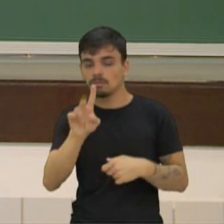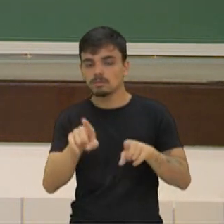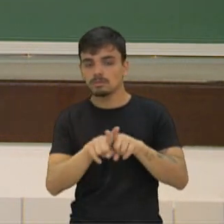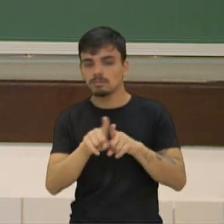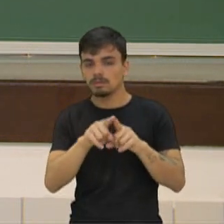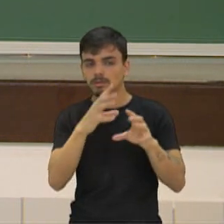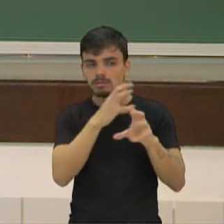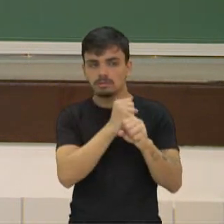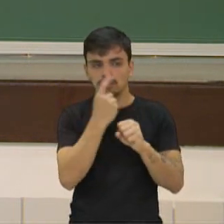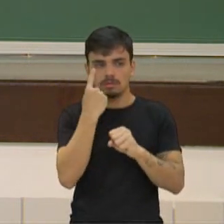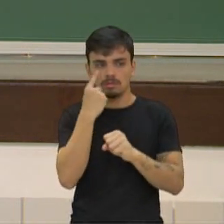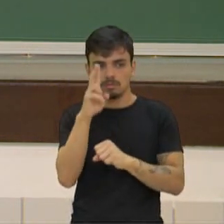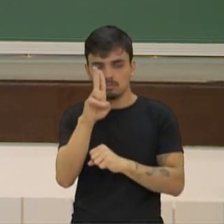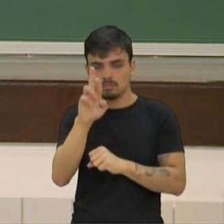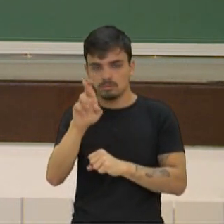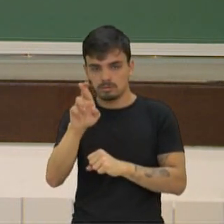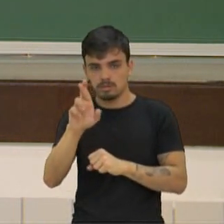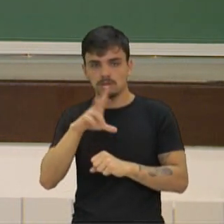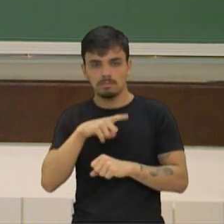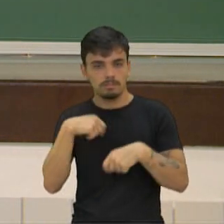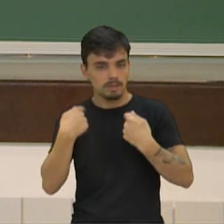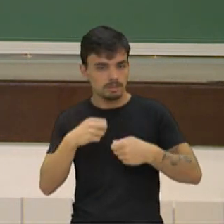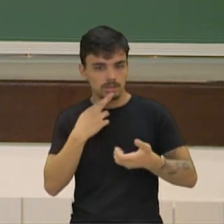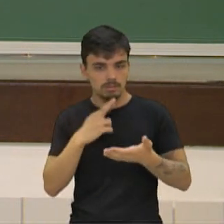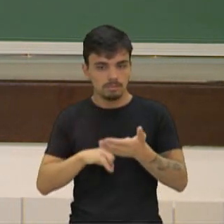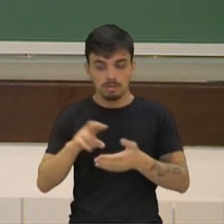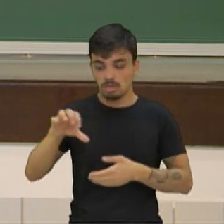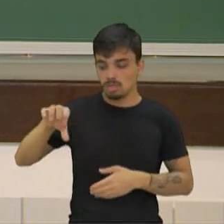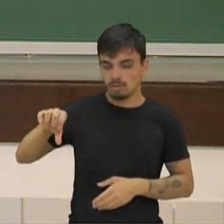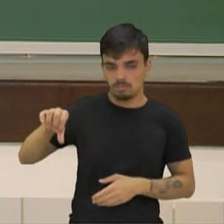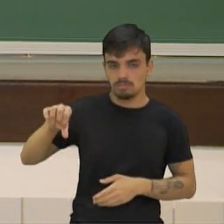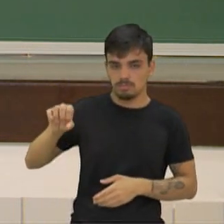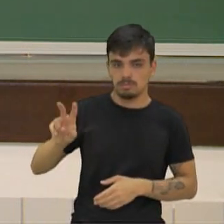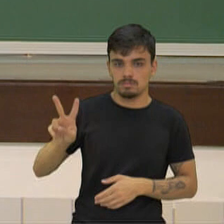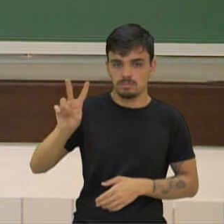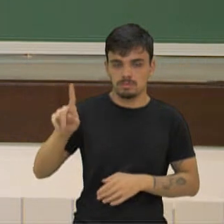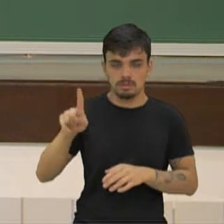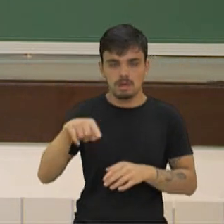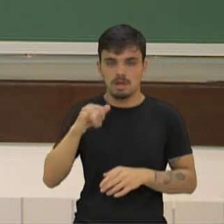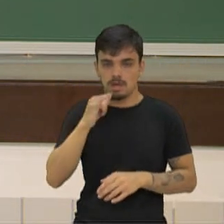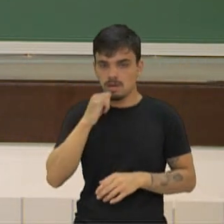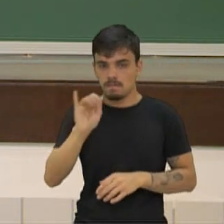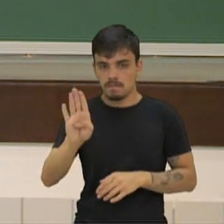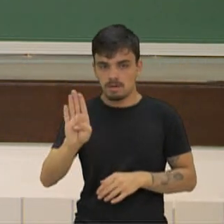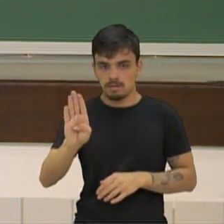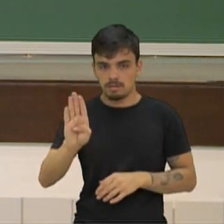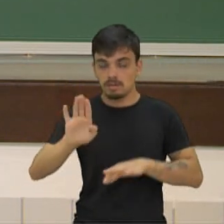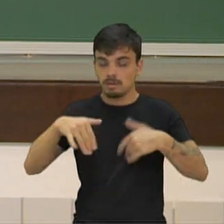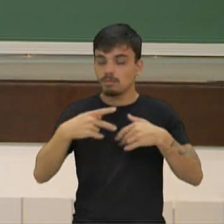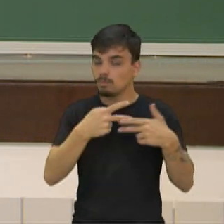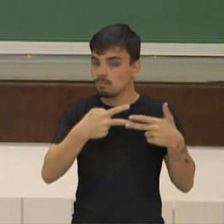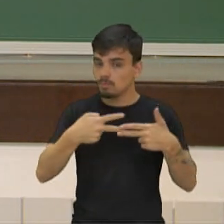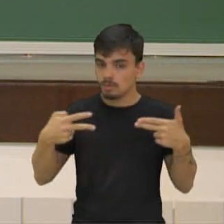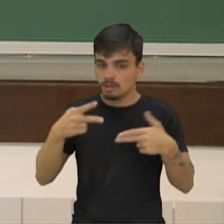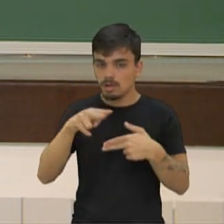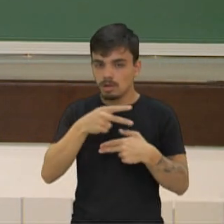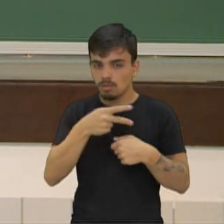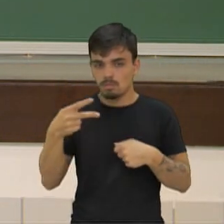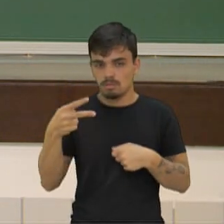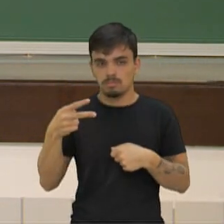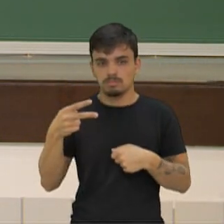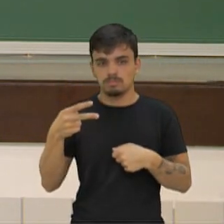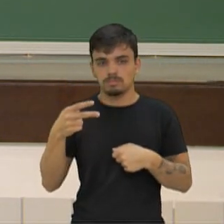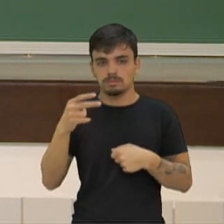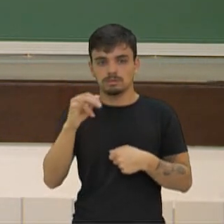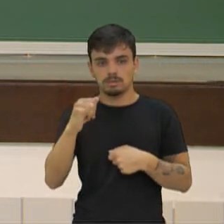mais a tensão, o R, tem que dar 9 volts, que é a tensão da bateria. Portanto, o R igual a 7 volts. Agora, o